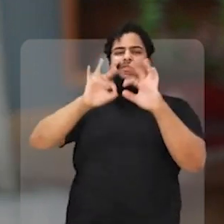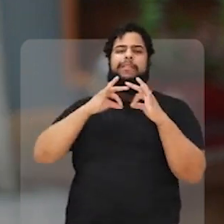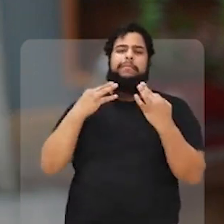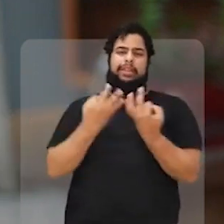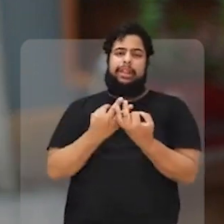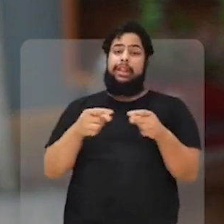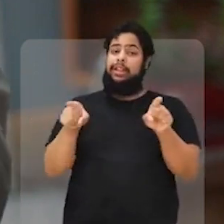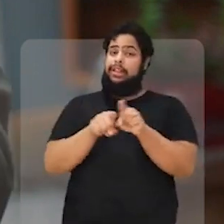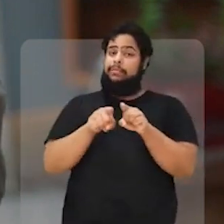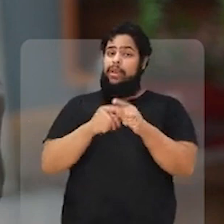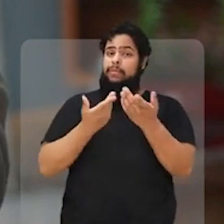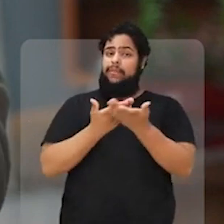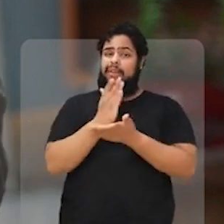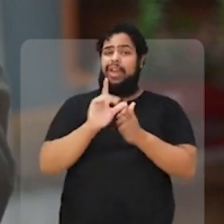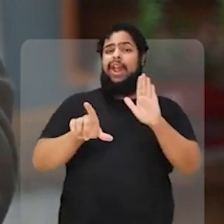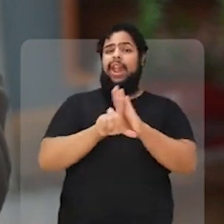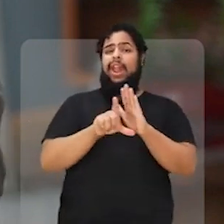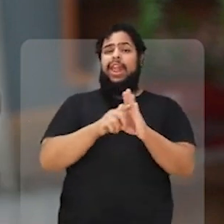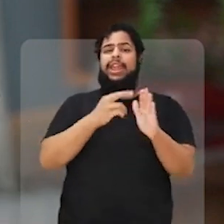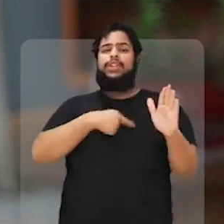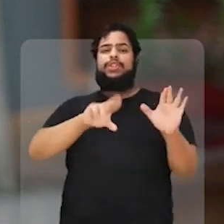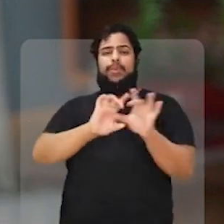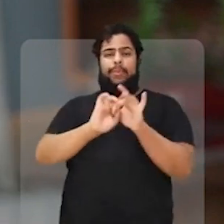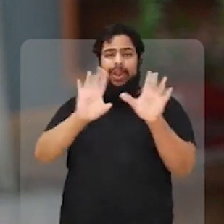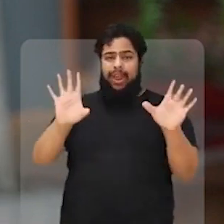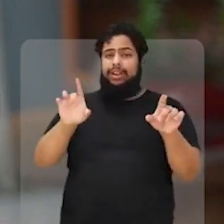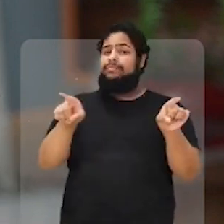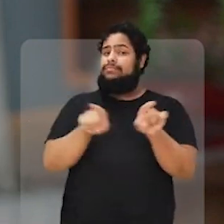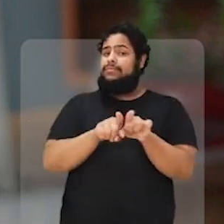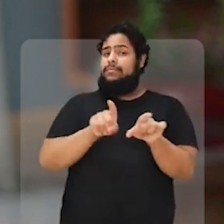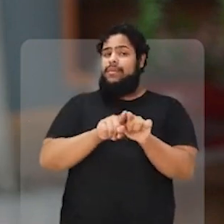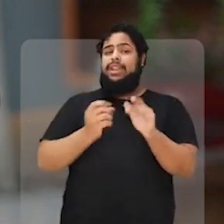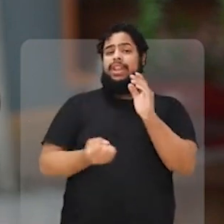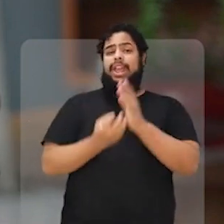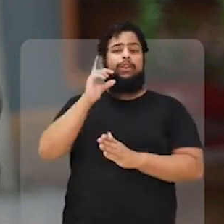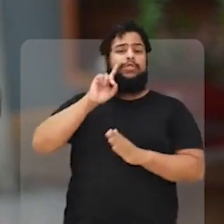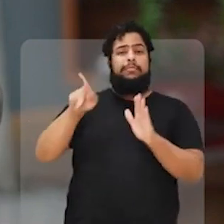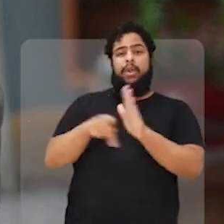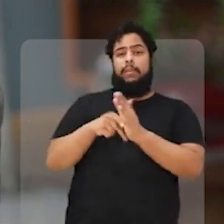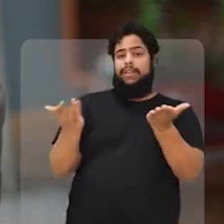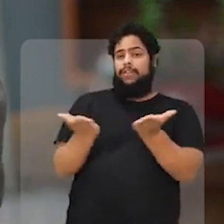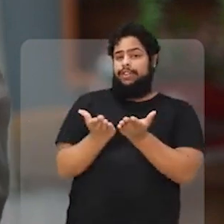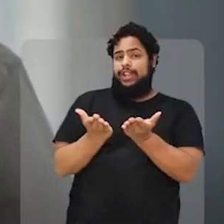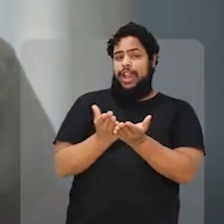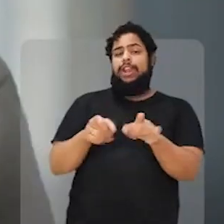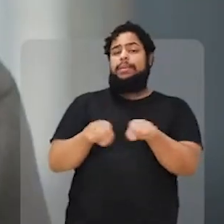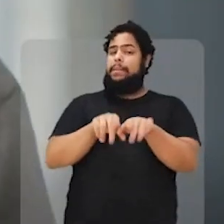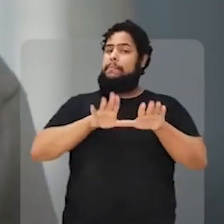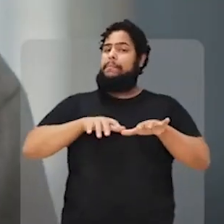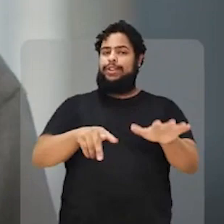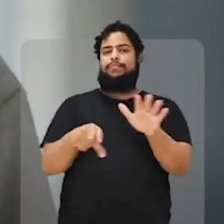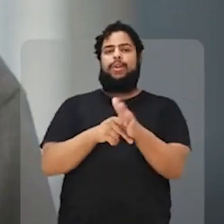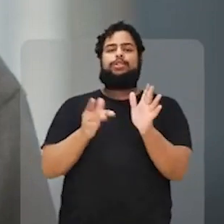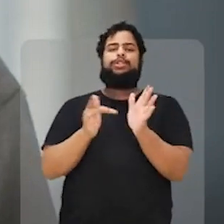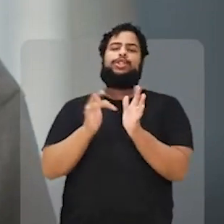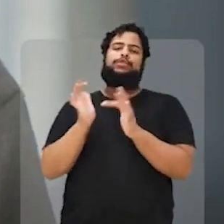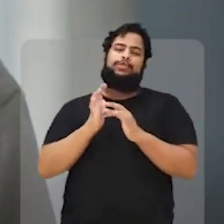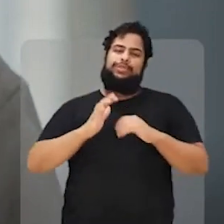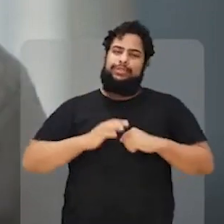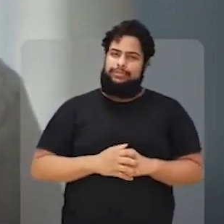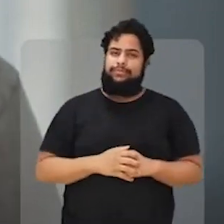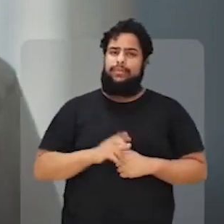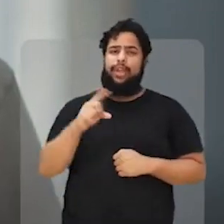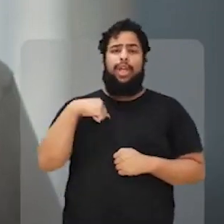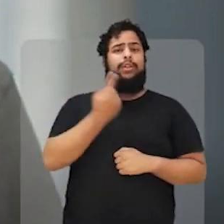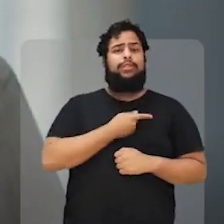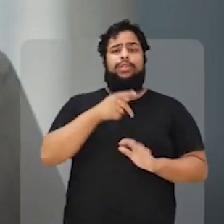as famílias. Sancionei a lei da liberdade religiosa, a criação do Dia do Evangélico e a Marcha para Jesus.